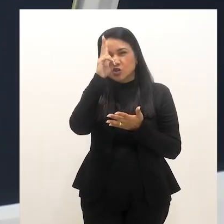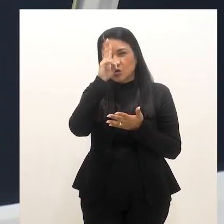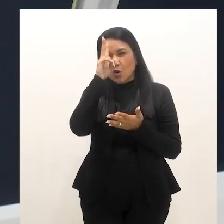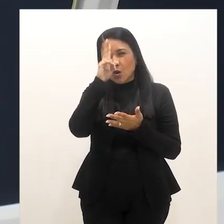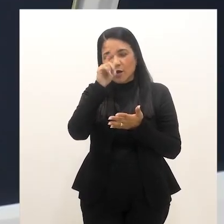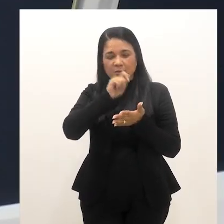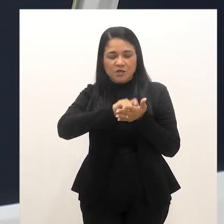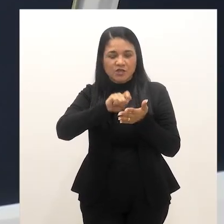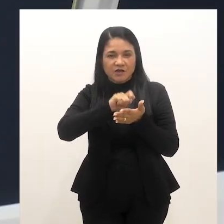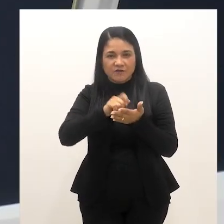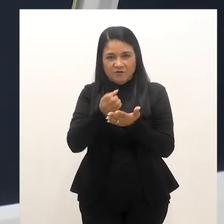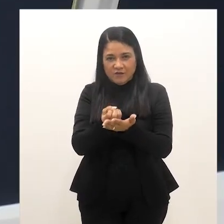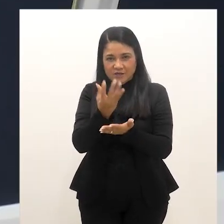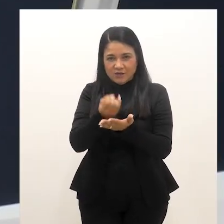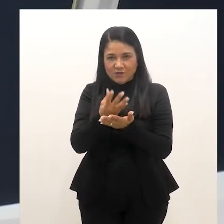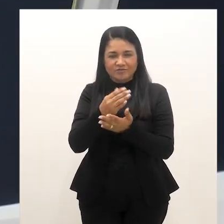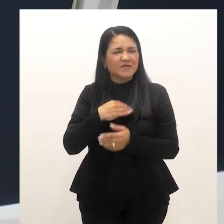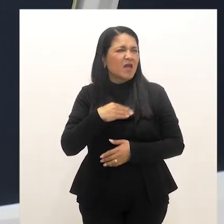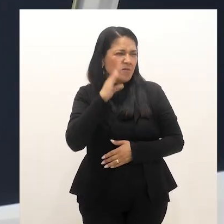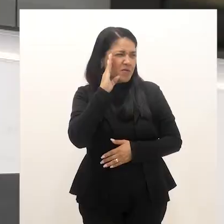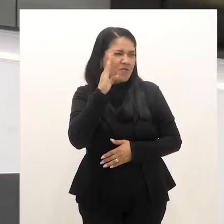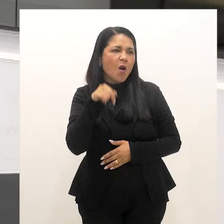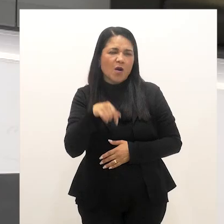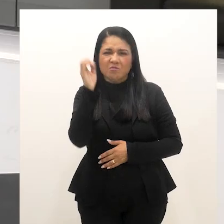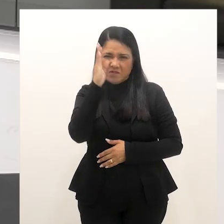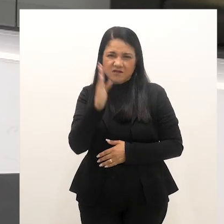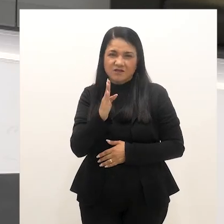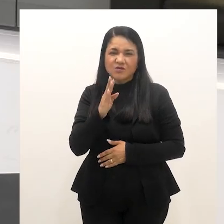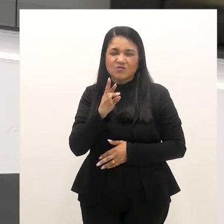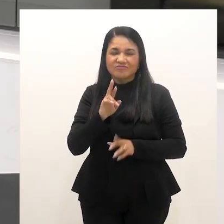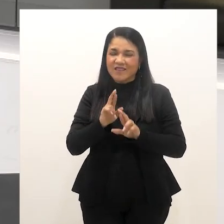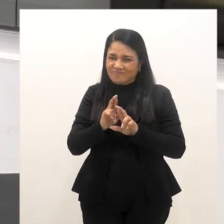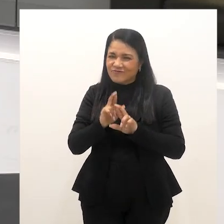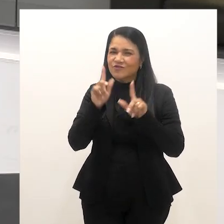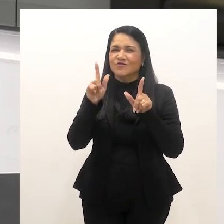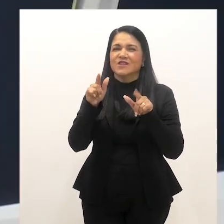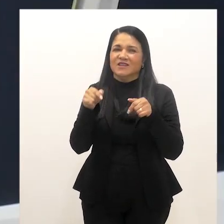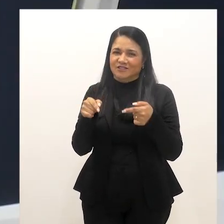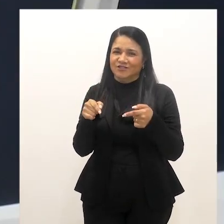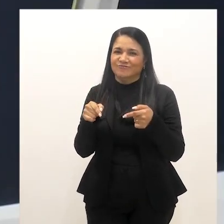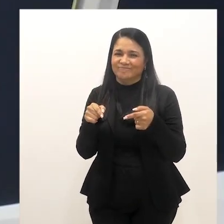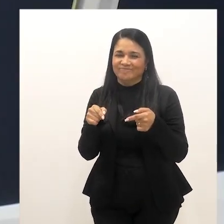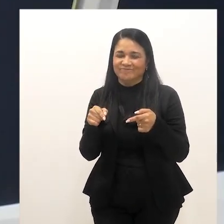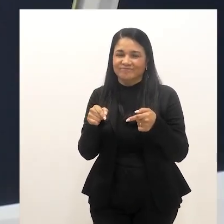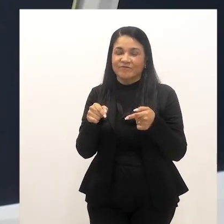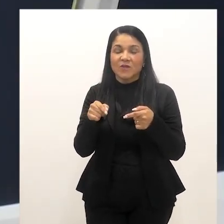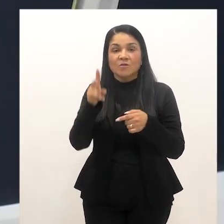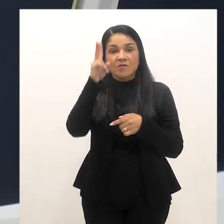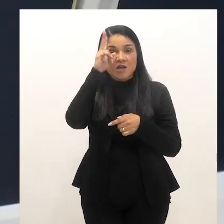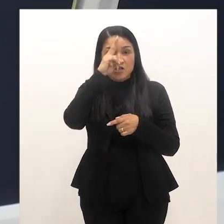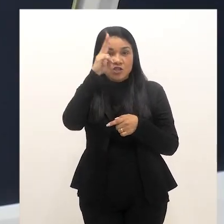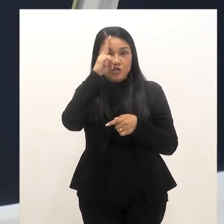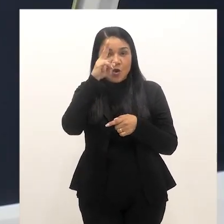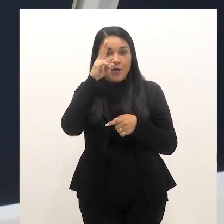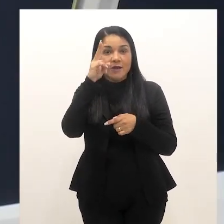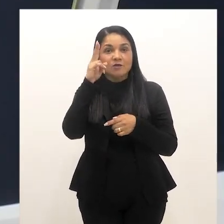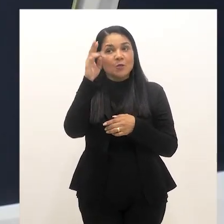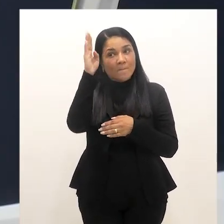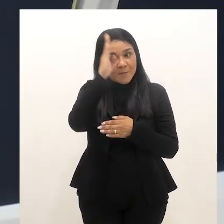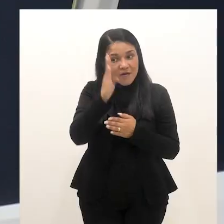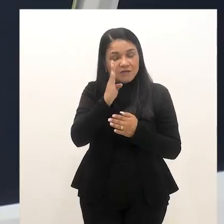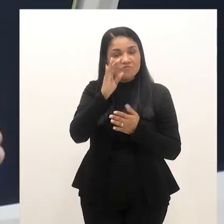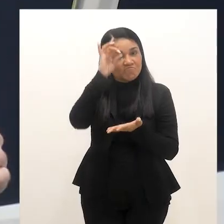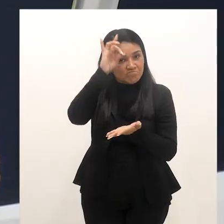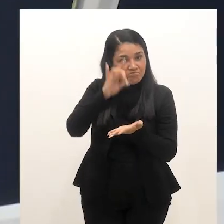para escrever algo de ficção. Principalmente no nosso Brasil, né? E acho que o diferencial tá nisso também. É uma história que se